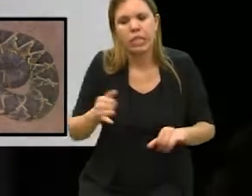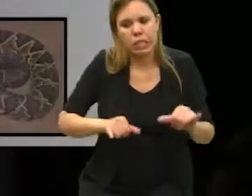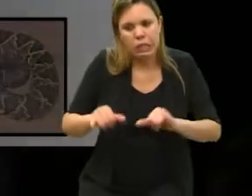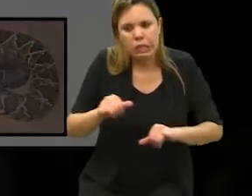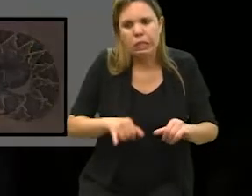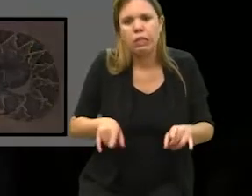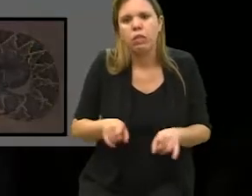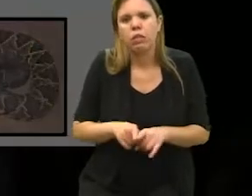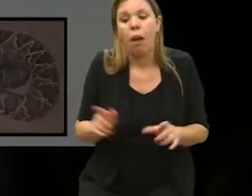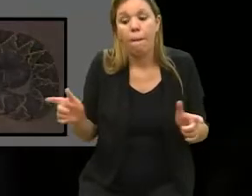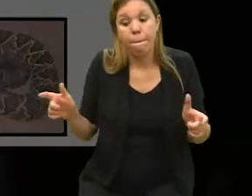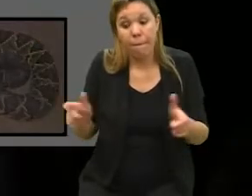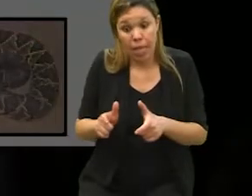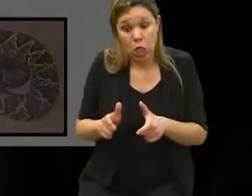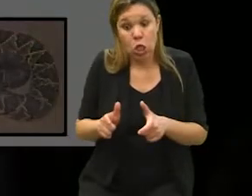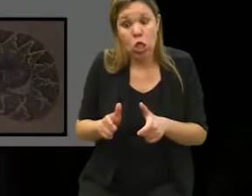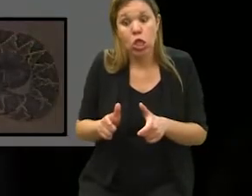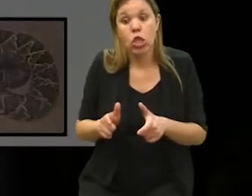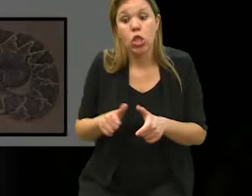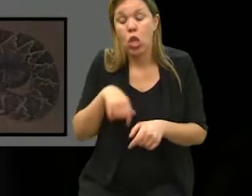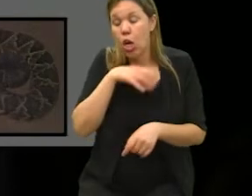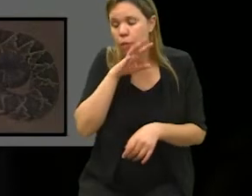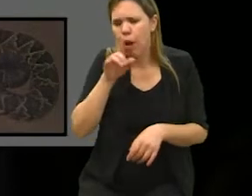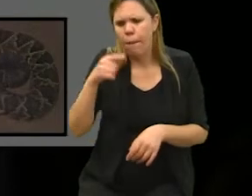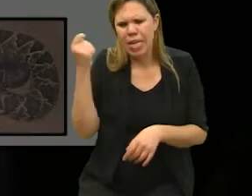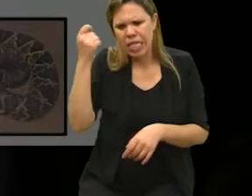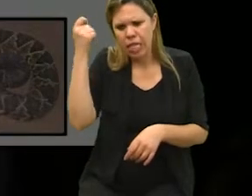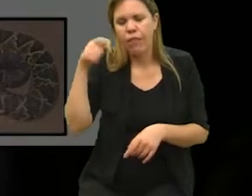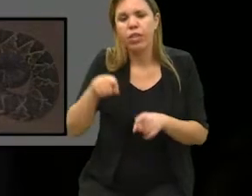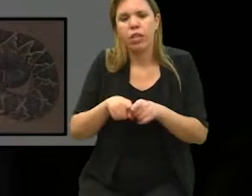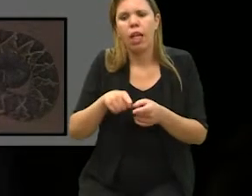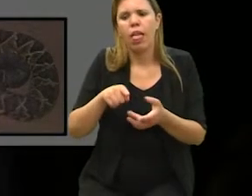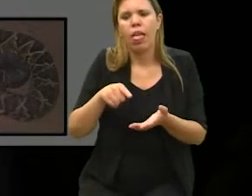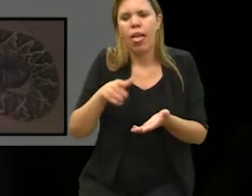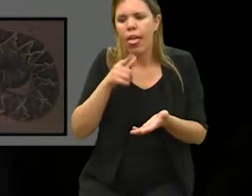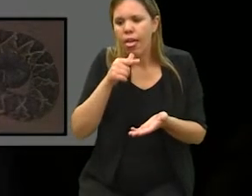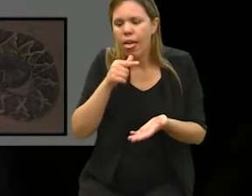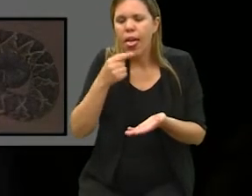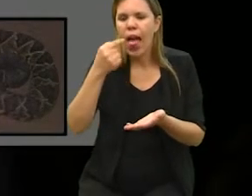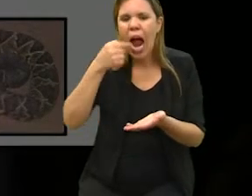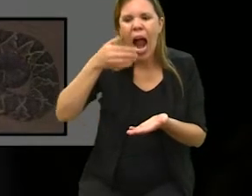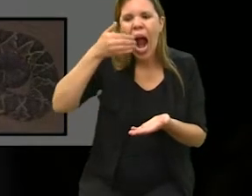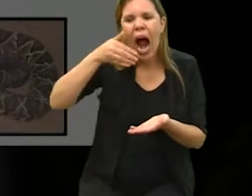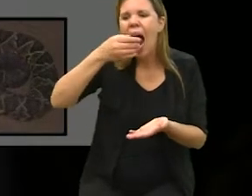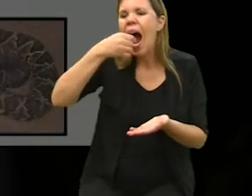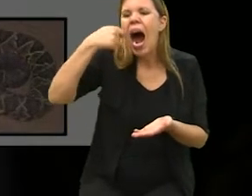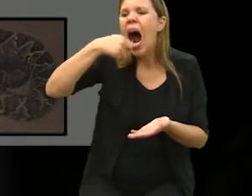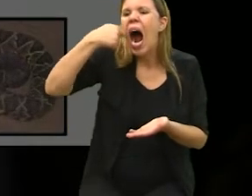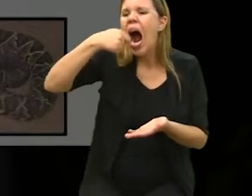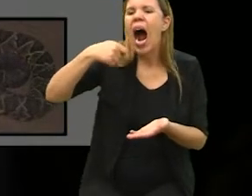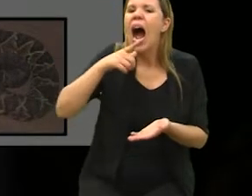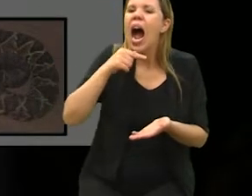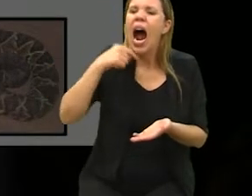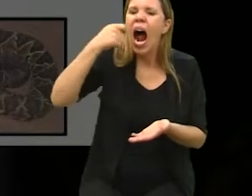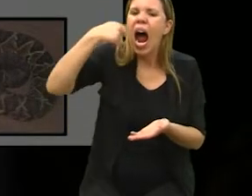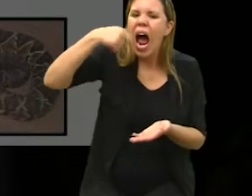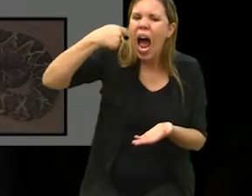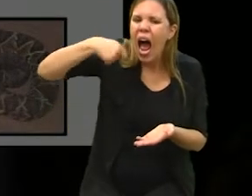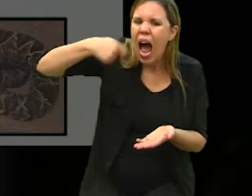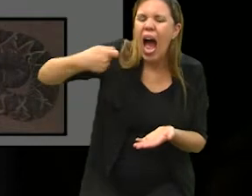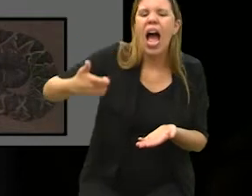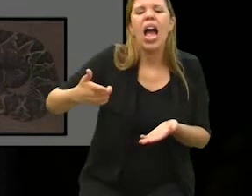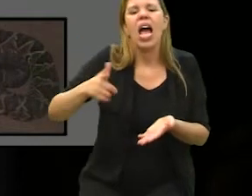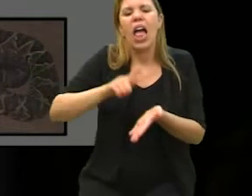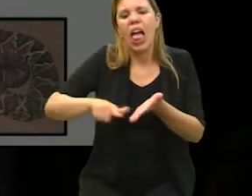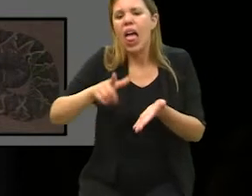quanto, como eu falei, menor animal, mais grave é. Então eu tenho que lavar bastante a boca desse animal, lavar, jogar, pega a mangueira e vou jogando na boca do